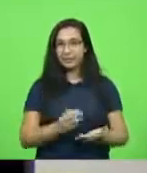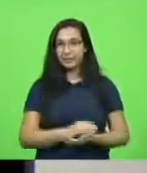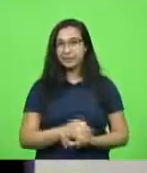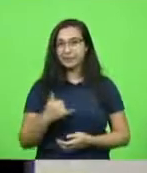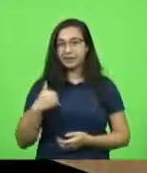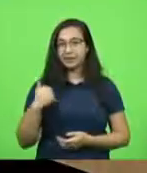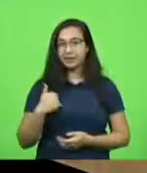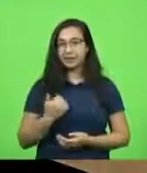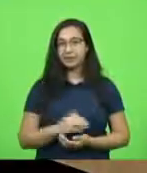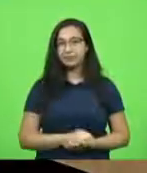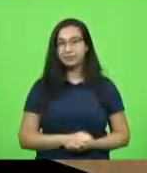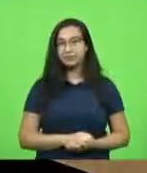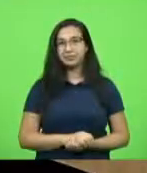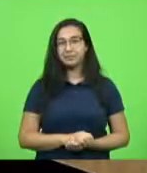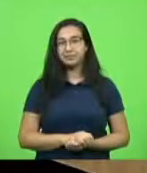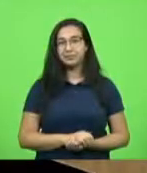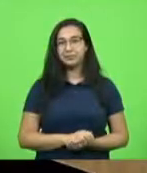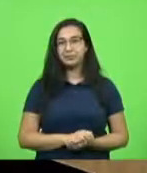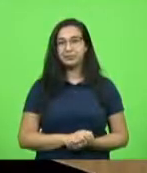brigatto